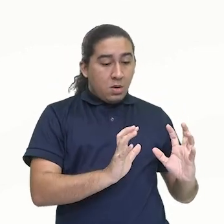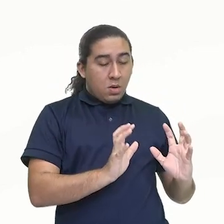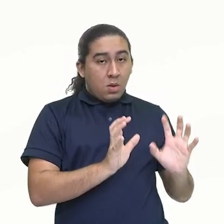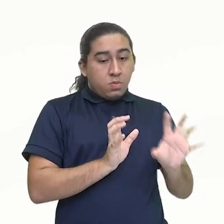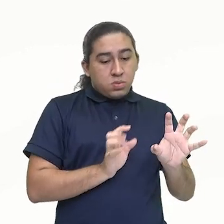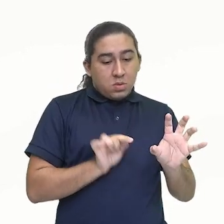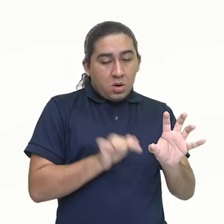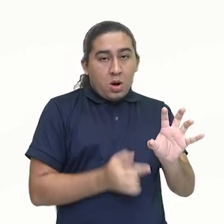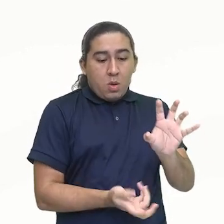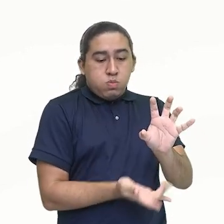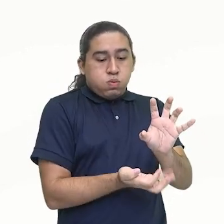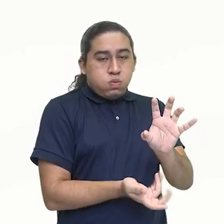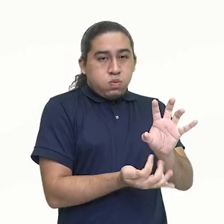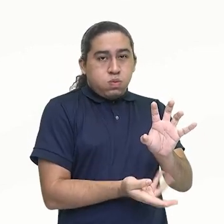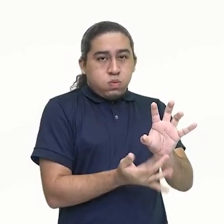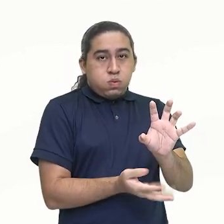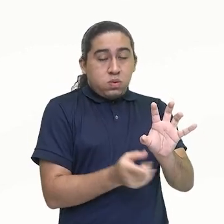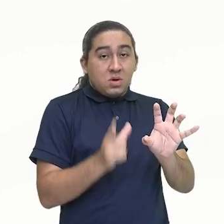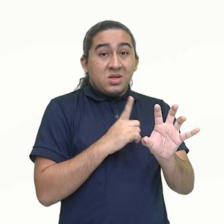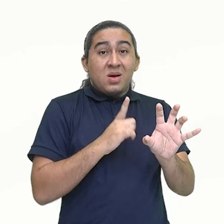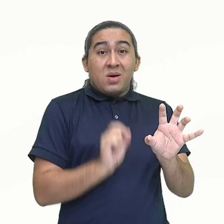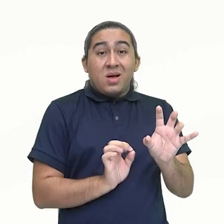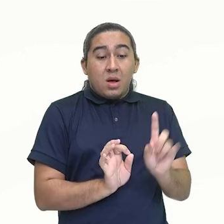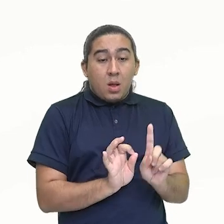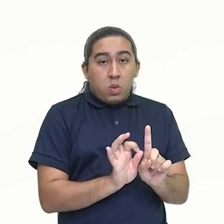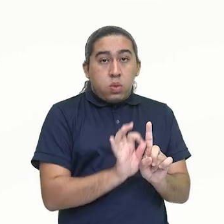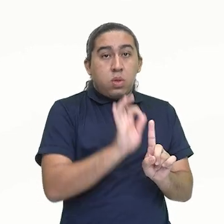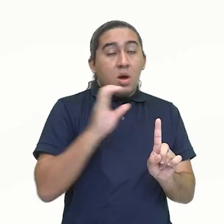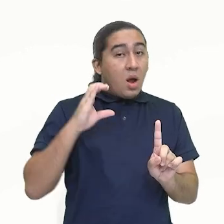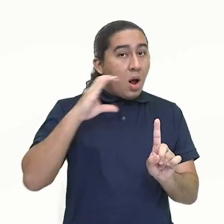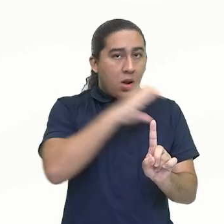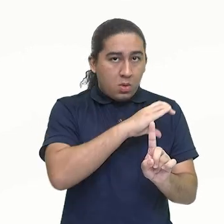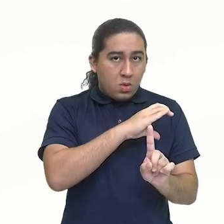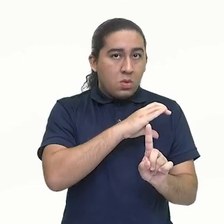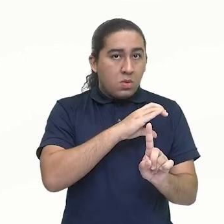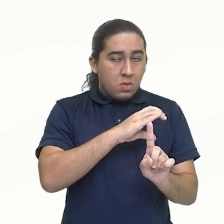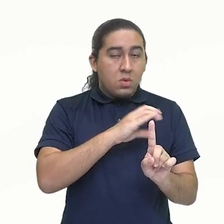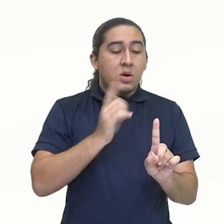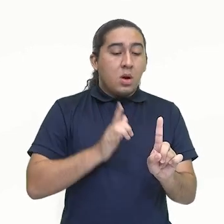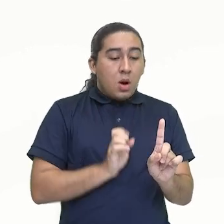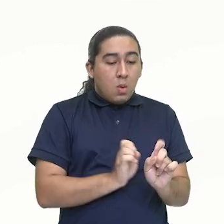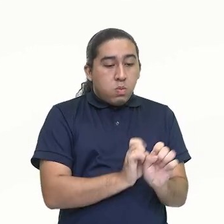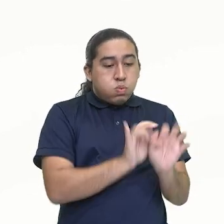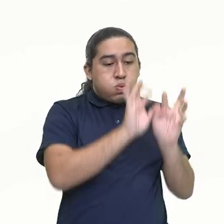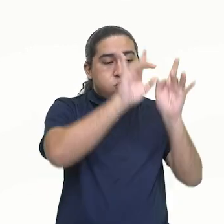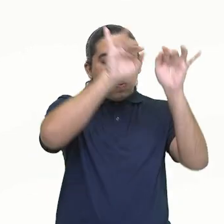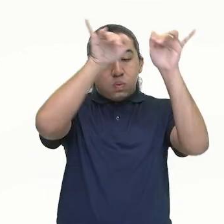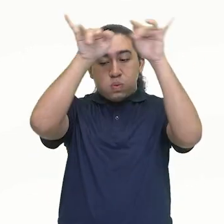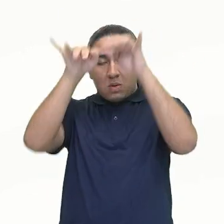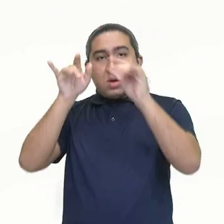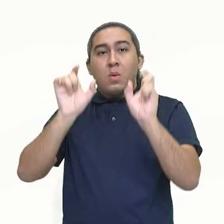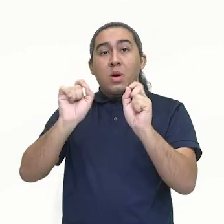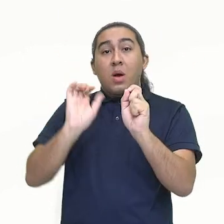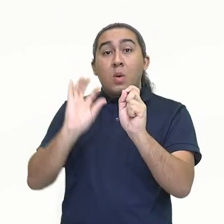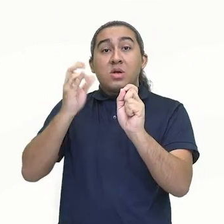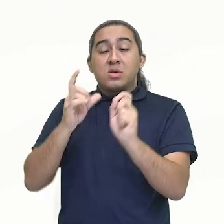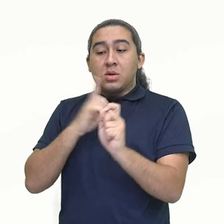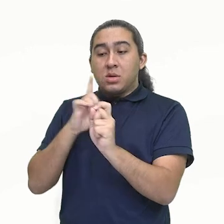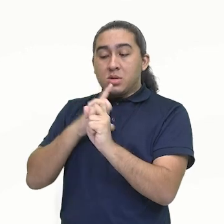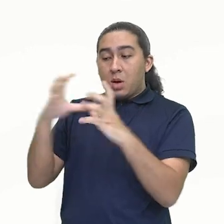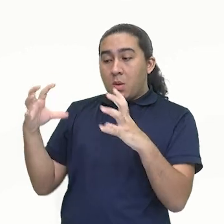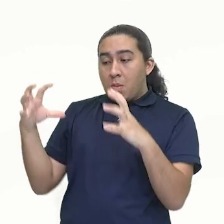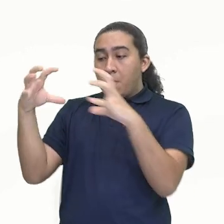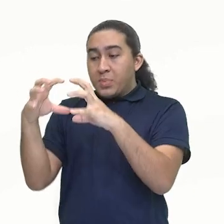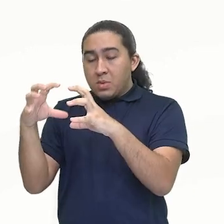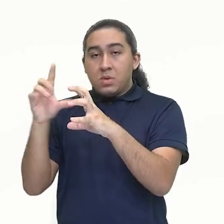vapor está a uma temperatura alta aqui, essas substâncias químicas. Elas foram fazendo reações, né,